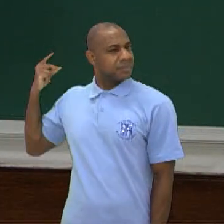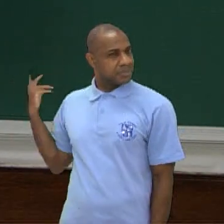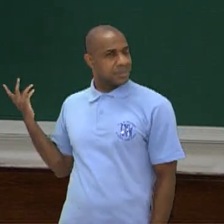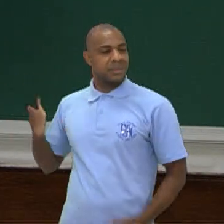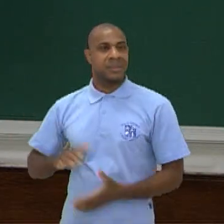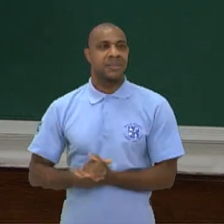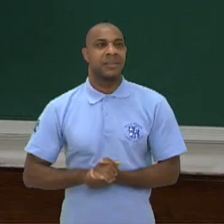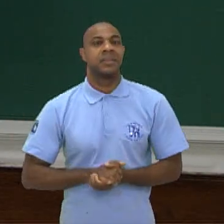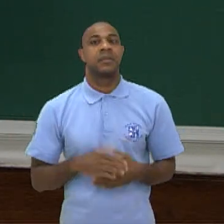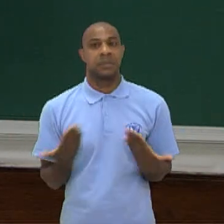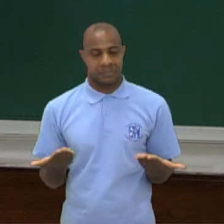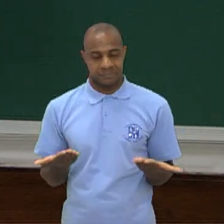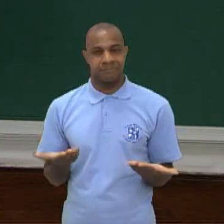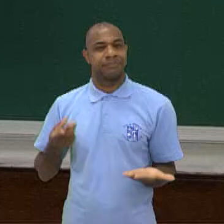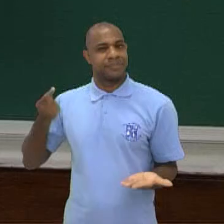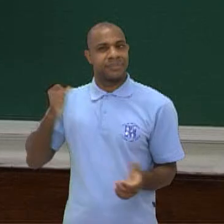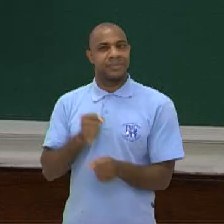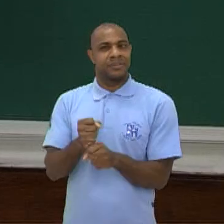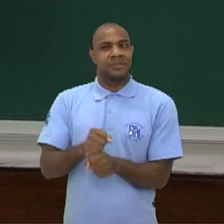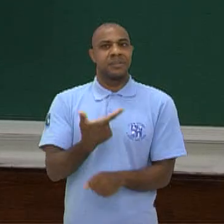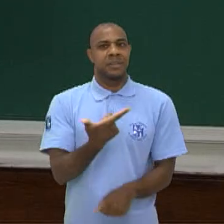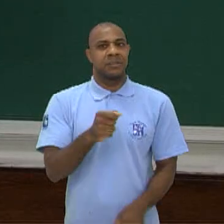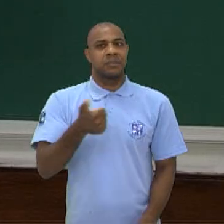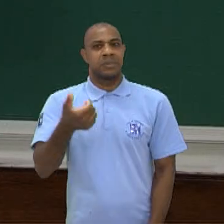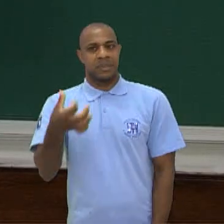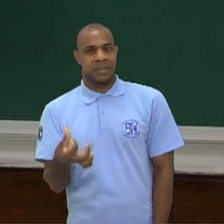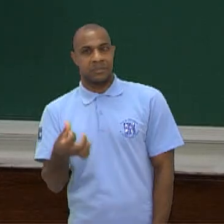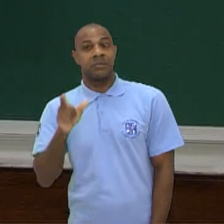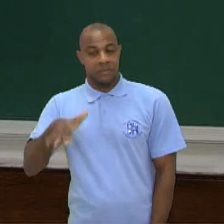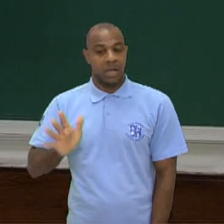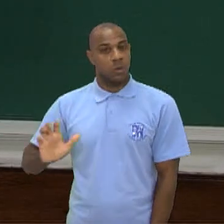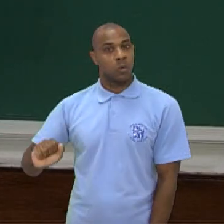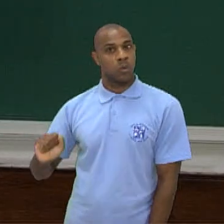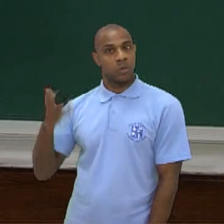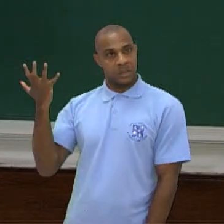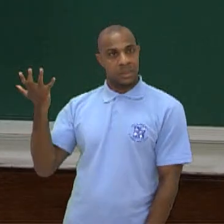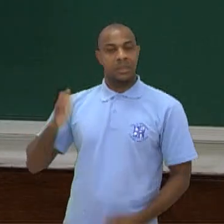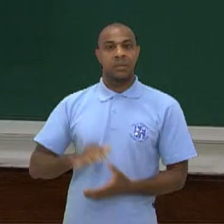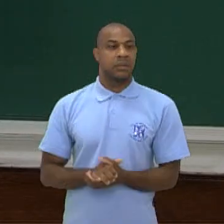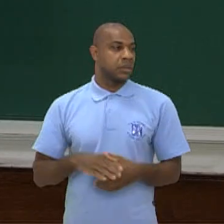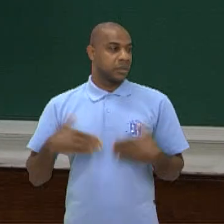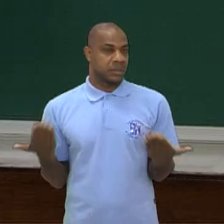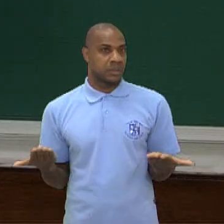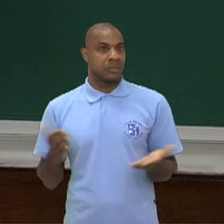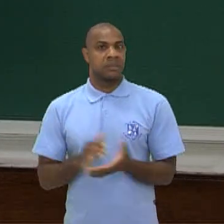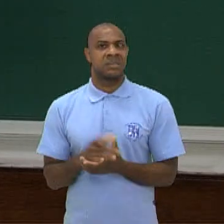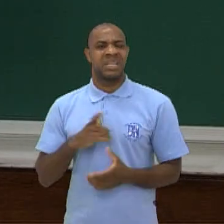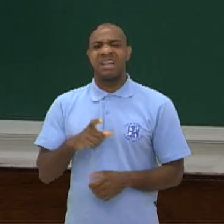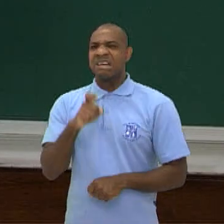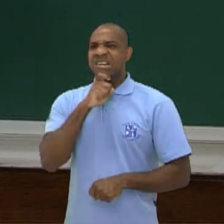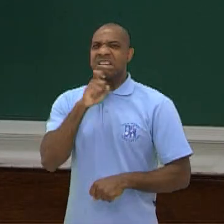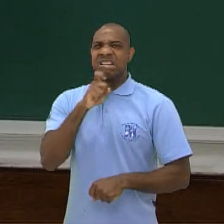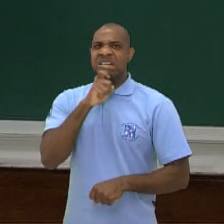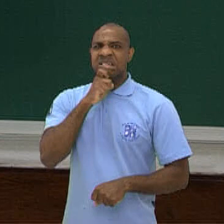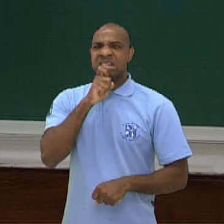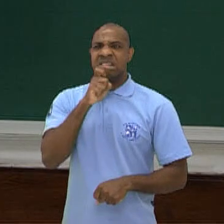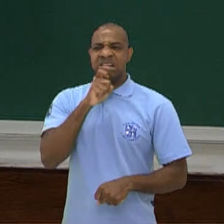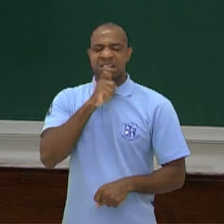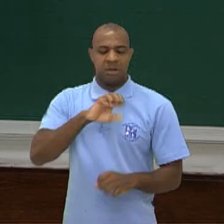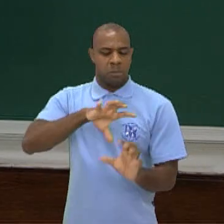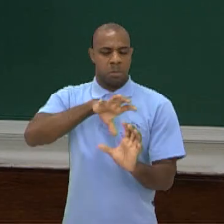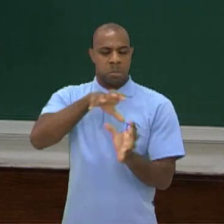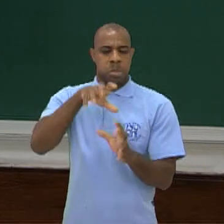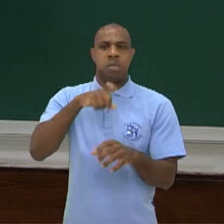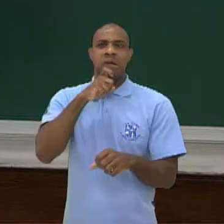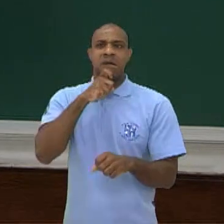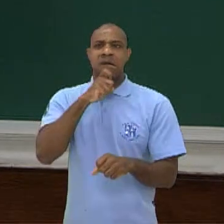passado, né? Faz um tempinho já, mas que aconteceu, né? Um vírus que estava congelado lá junto com corpos de rena e